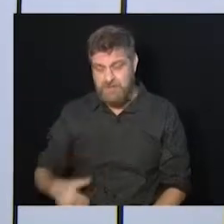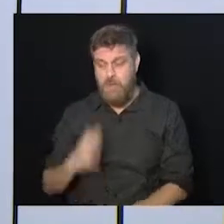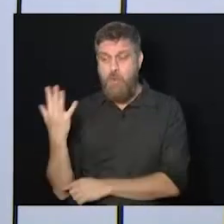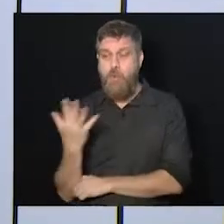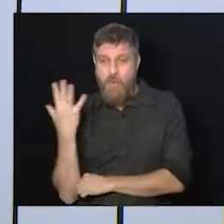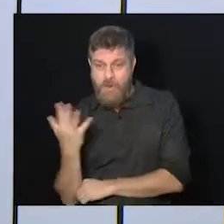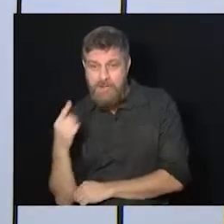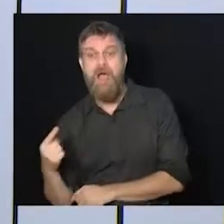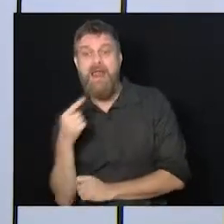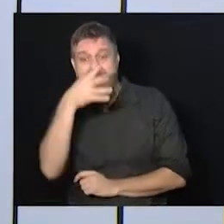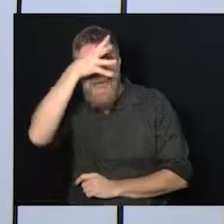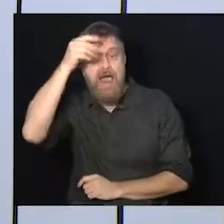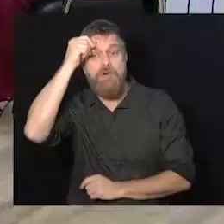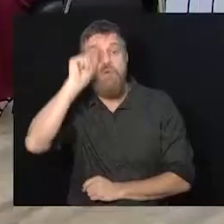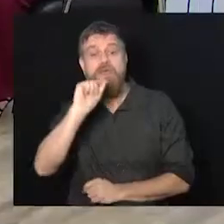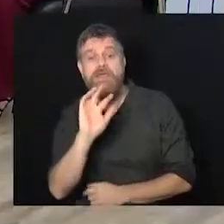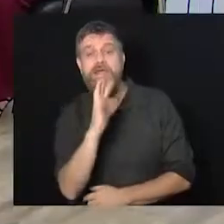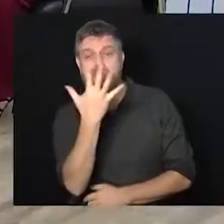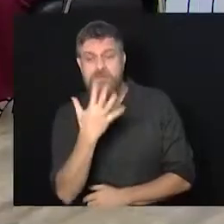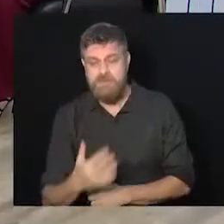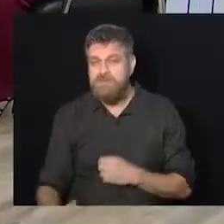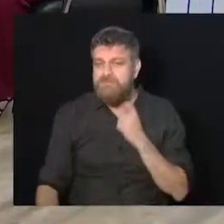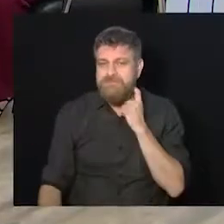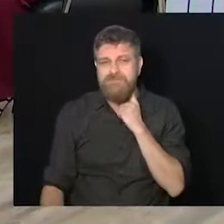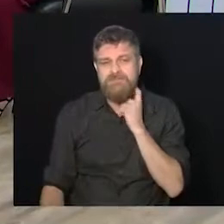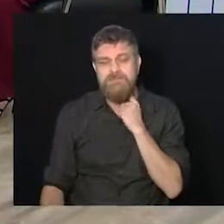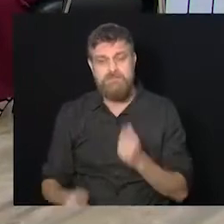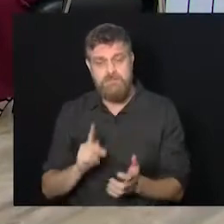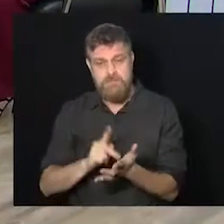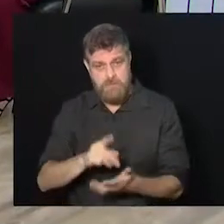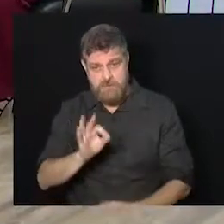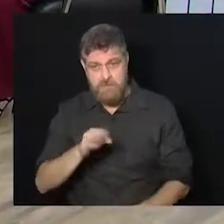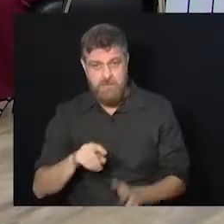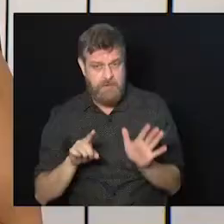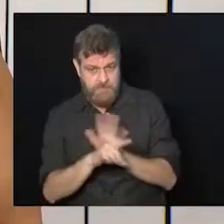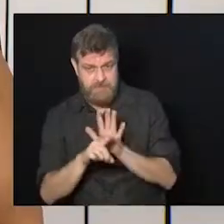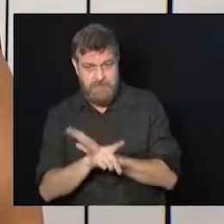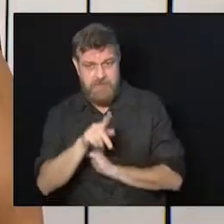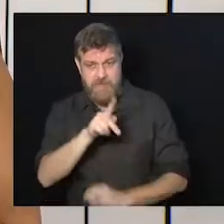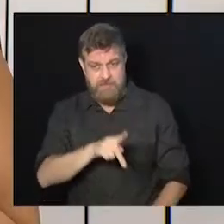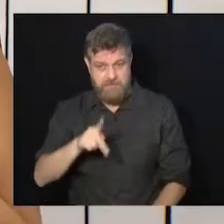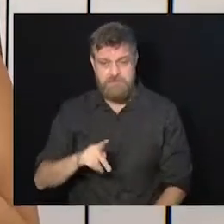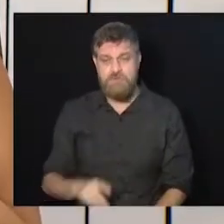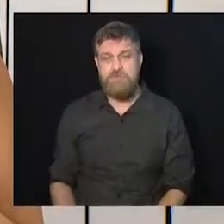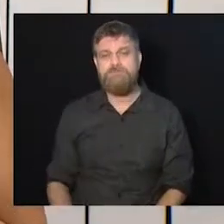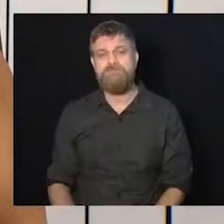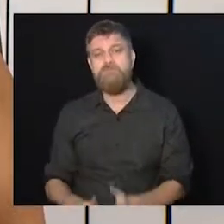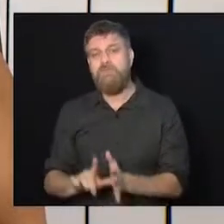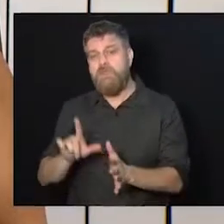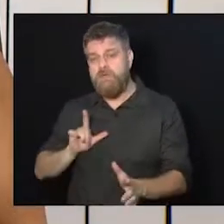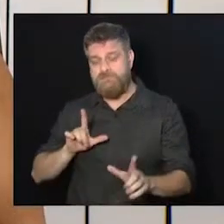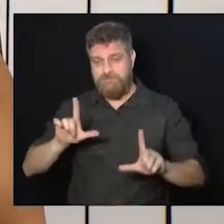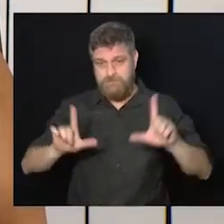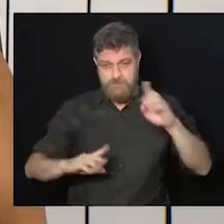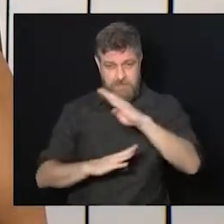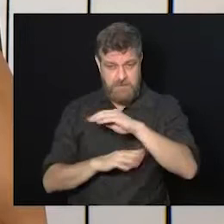clima, do que acontece com a Amazônia, que é regulado. Tá certo, eu vou agora falar com a professora Luciane, mas antes, você que assiste a TV